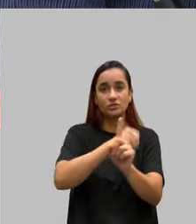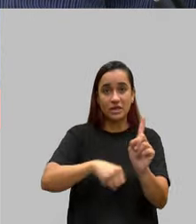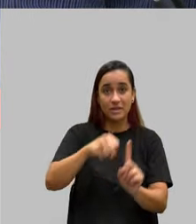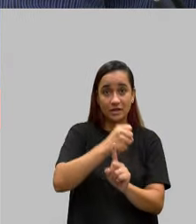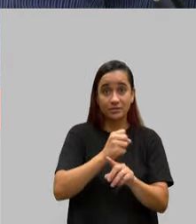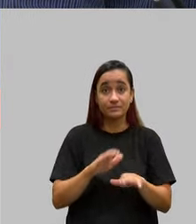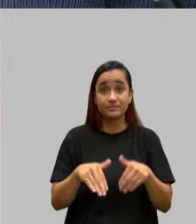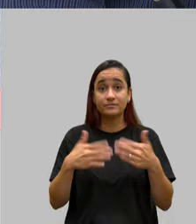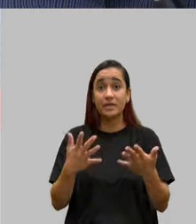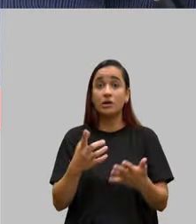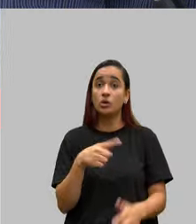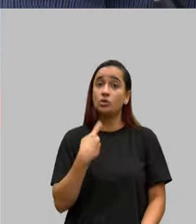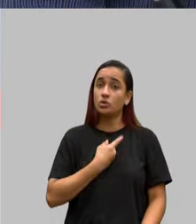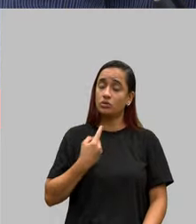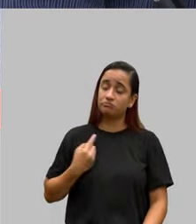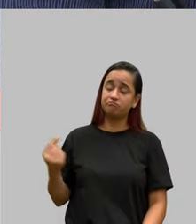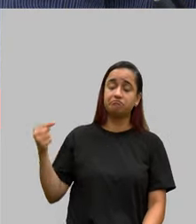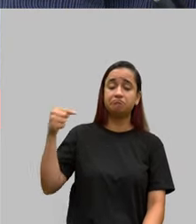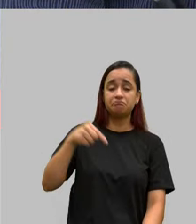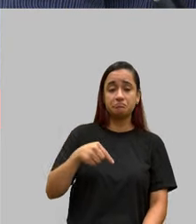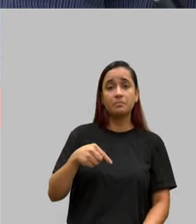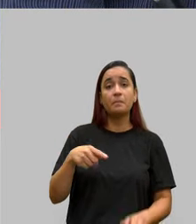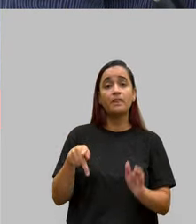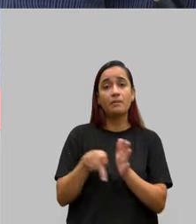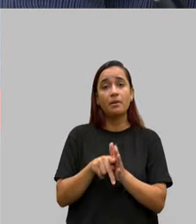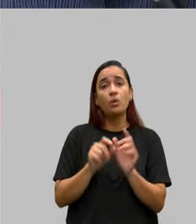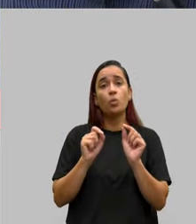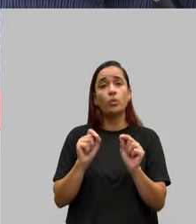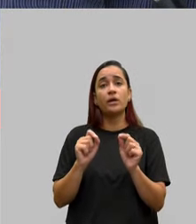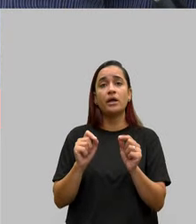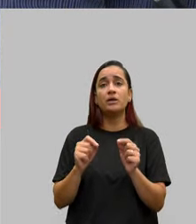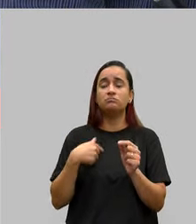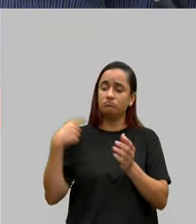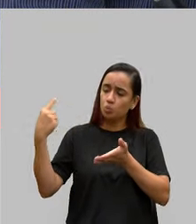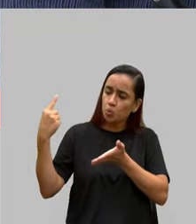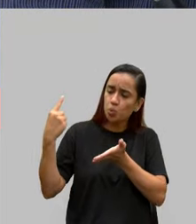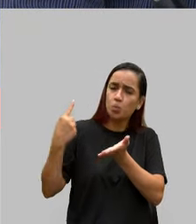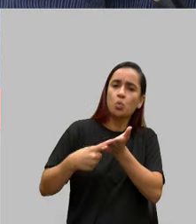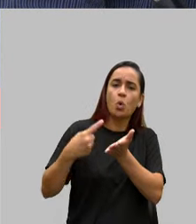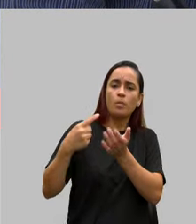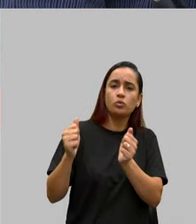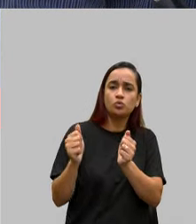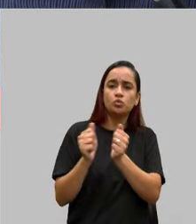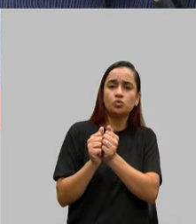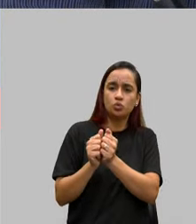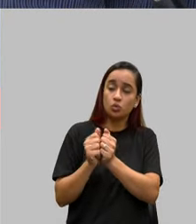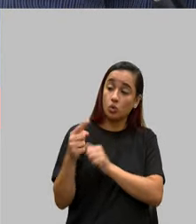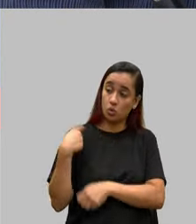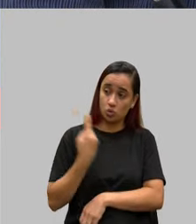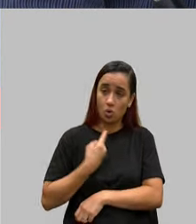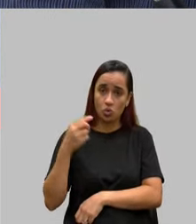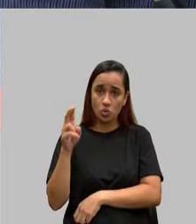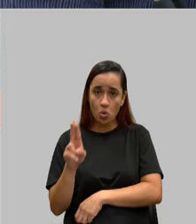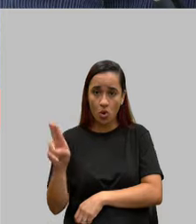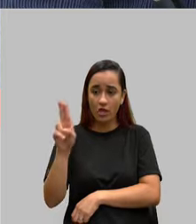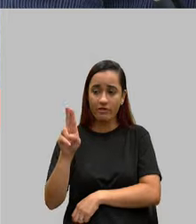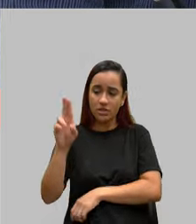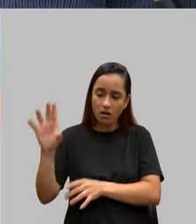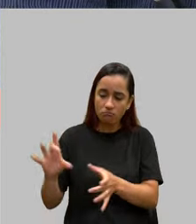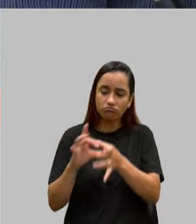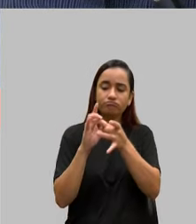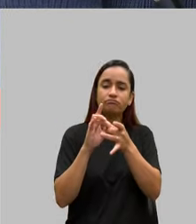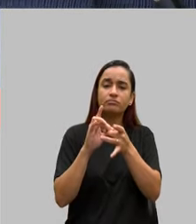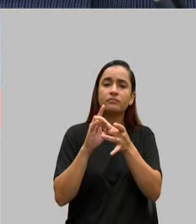aqui para eh dizer do nosso compromisso como como Universidade nosso compromisso em desenvolver